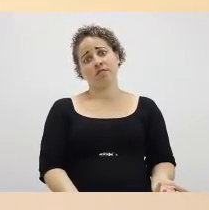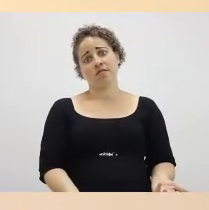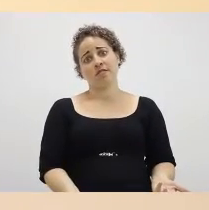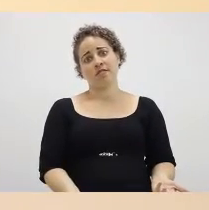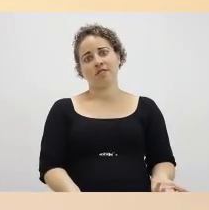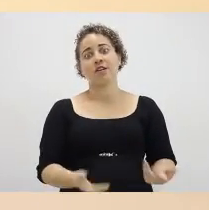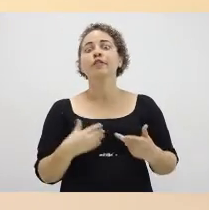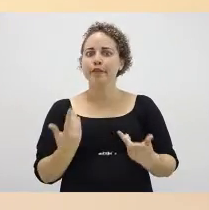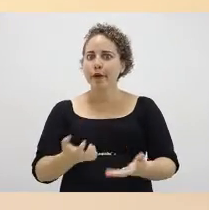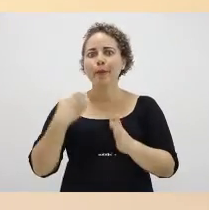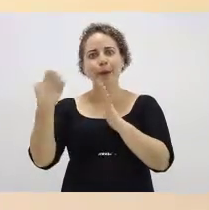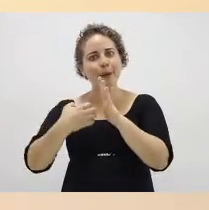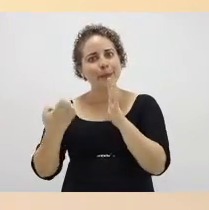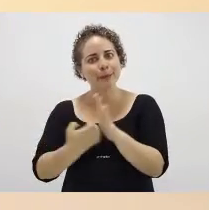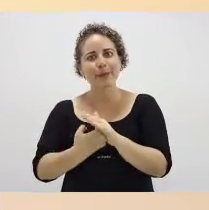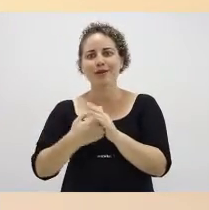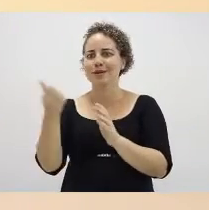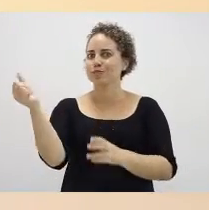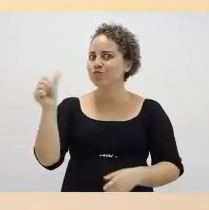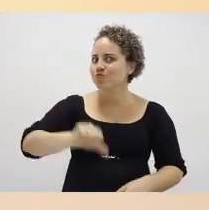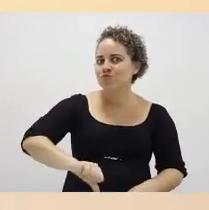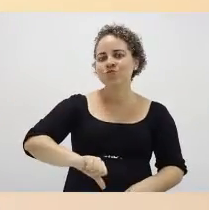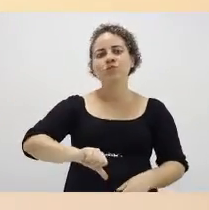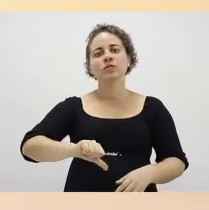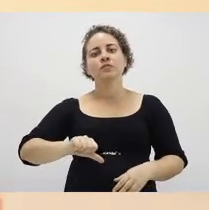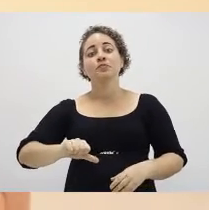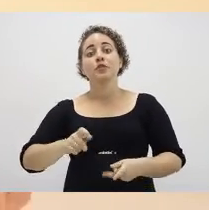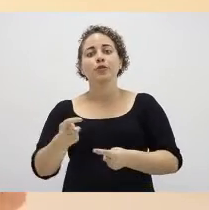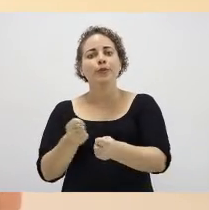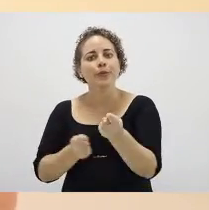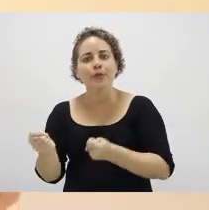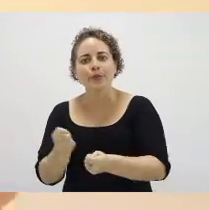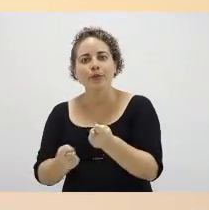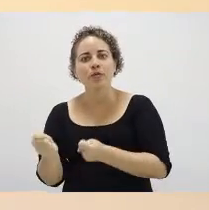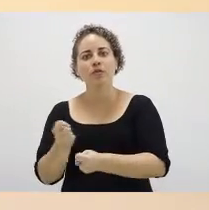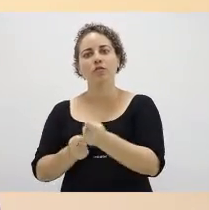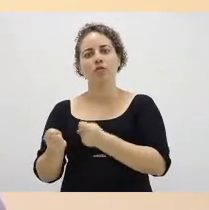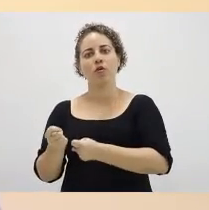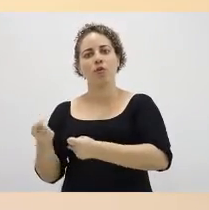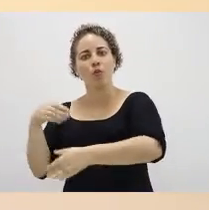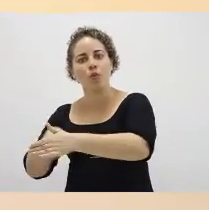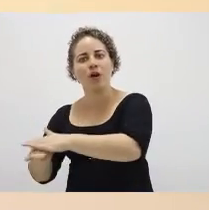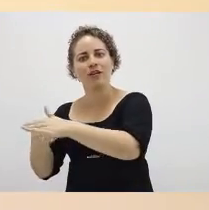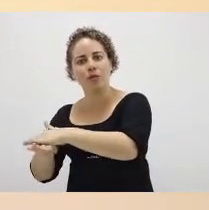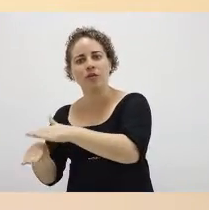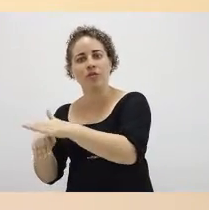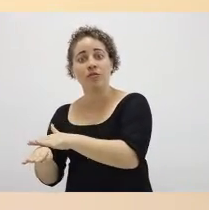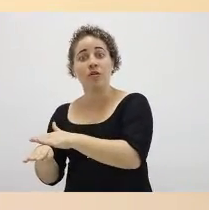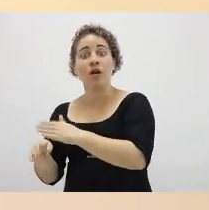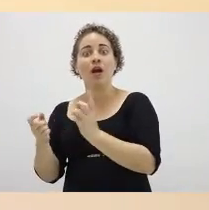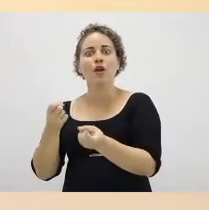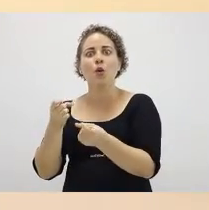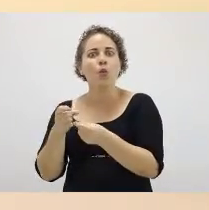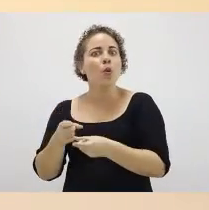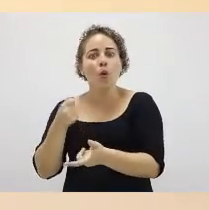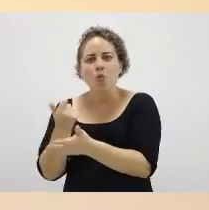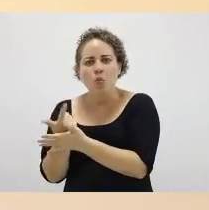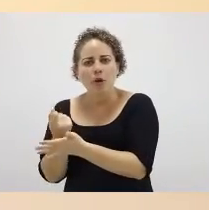prejuízo para a empresa. Se eu não controlo adequadamente o estoque, eu posso comprar muito mais do que eu